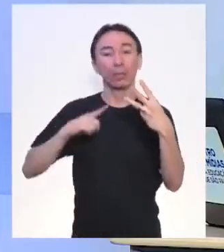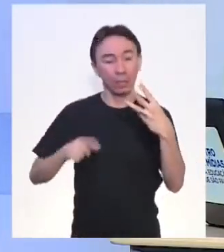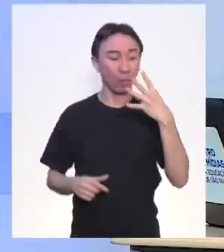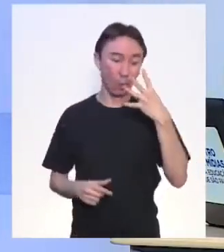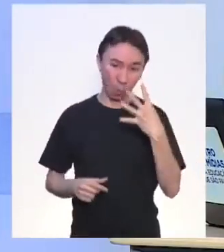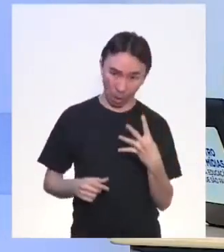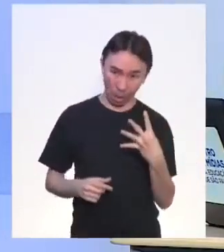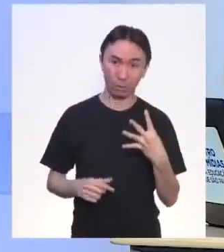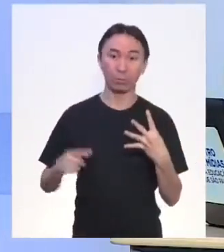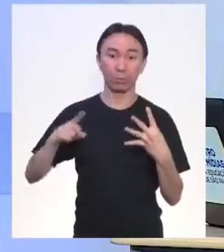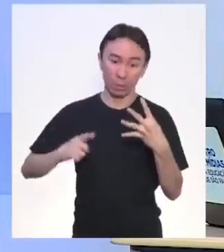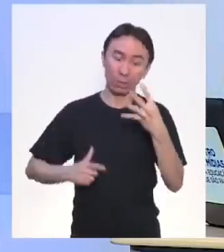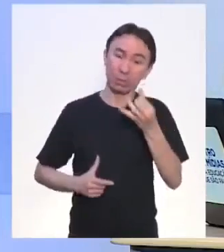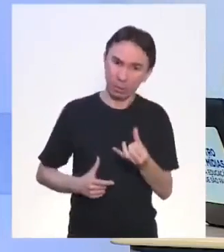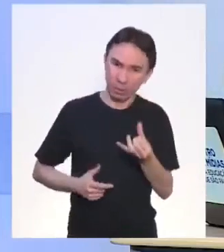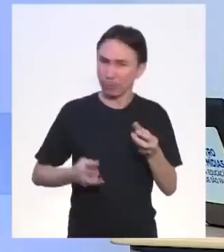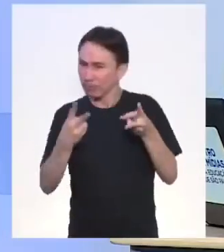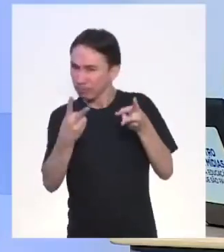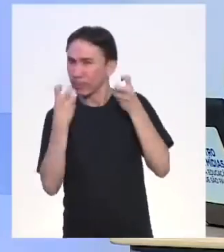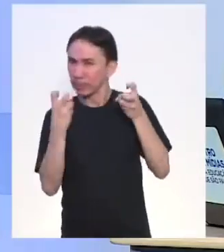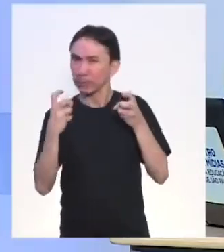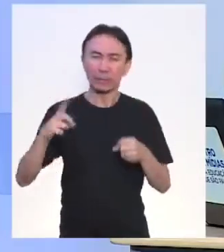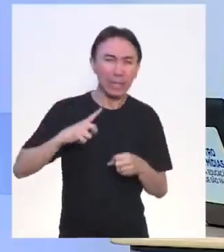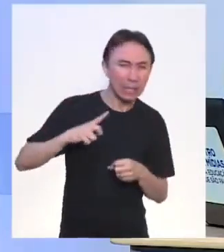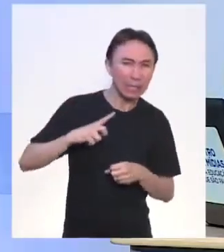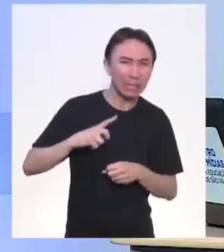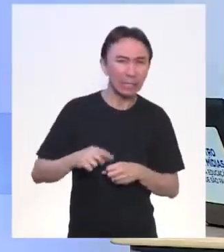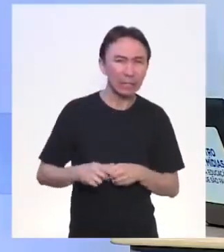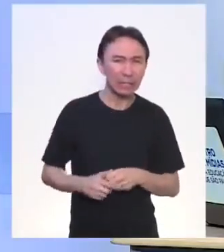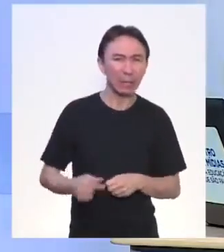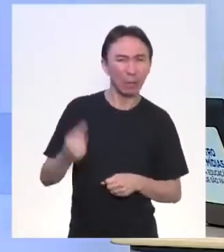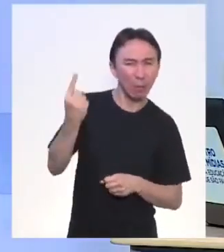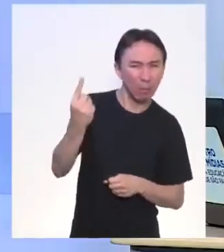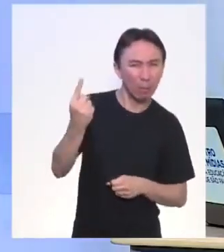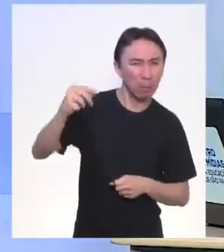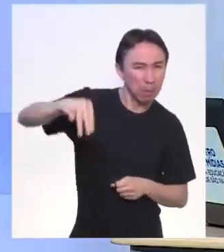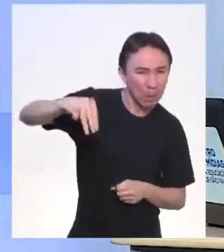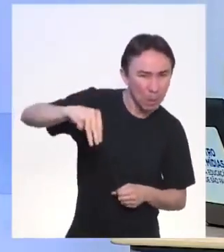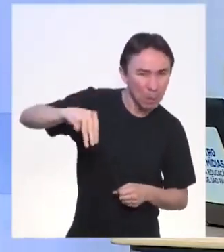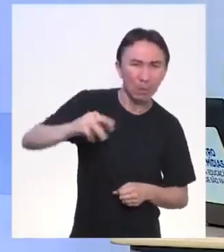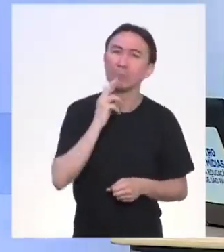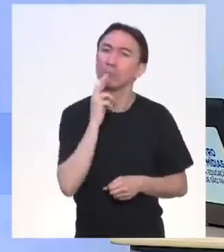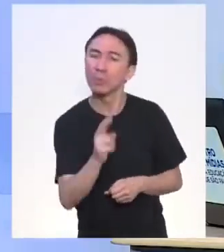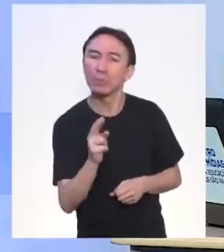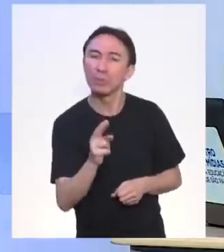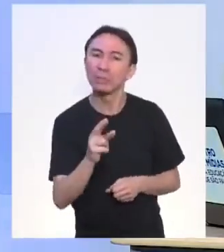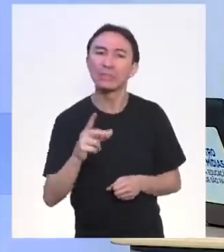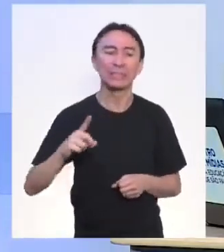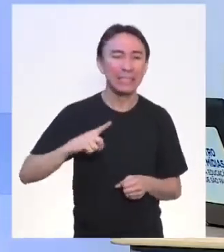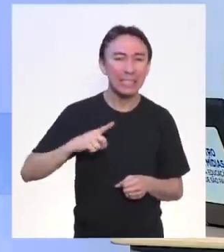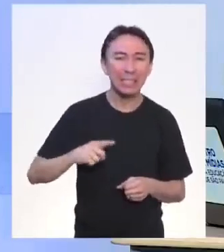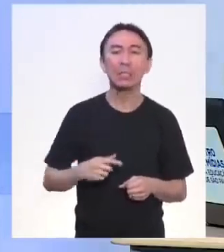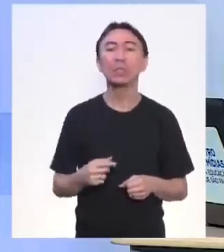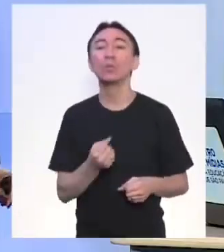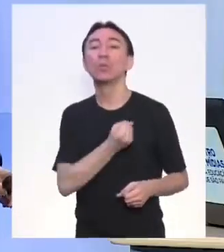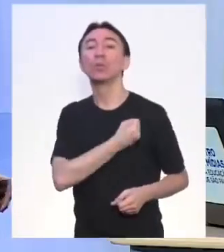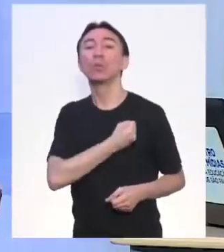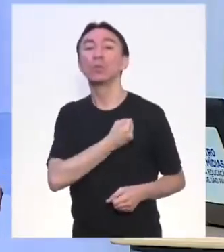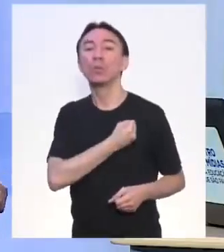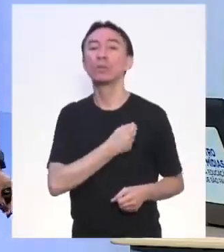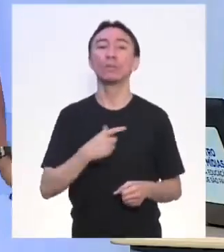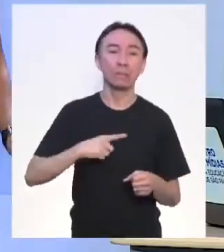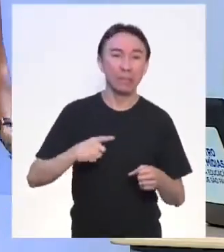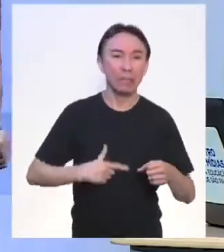do 4 e do 6. Acho que eu vou dar um minutinho para vocês dizerem. Tá bom. Tem algum múltiplo aí, algum número que